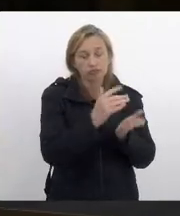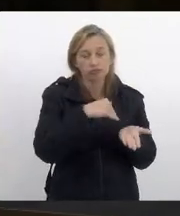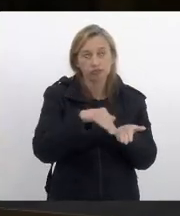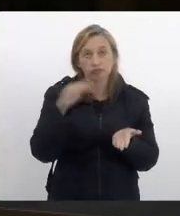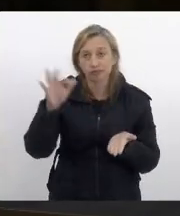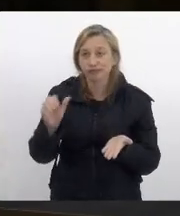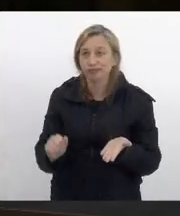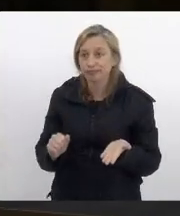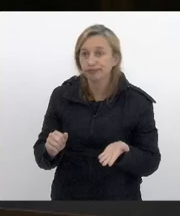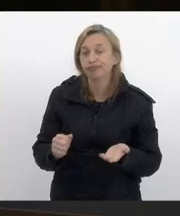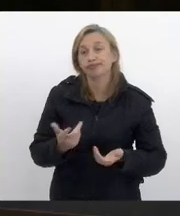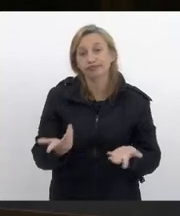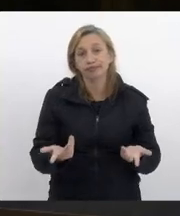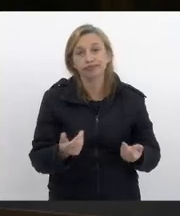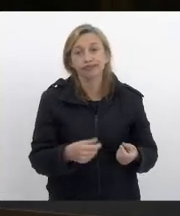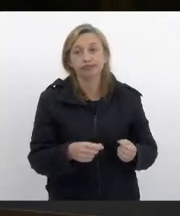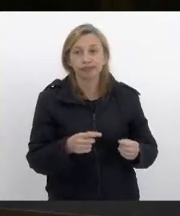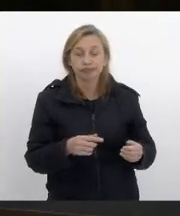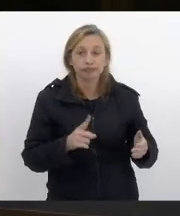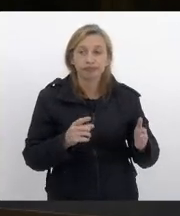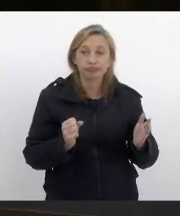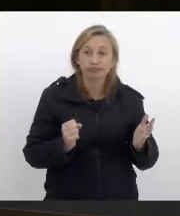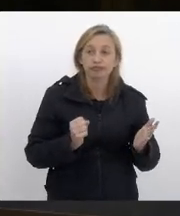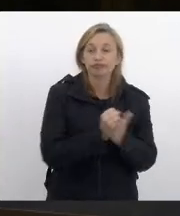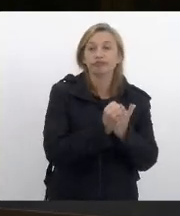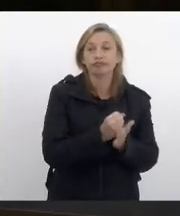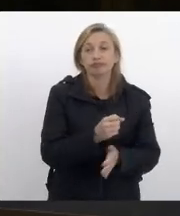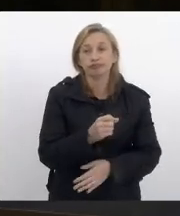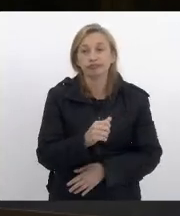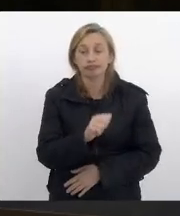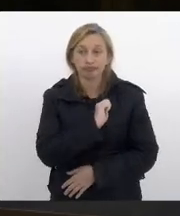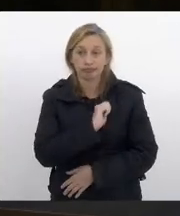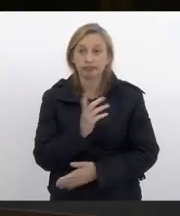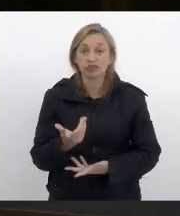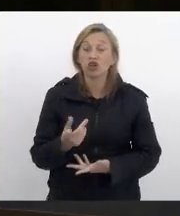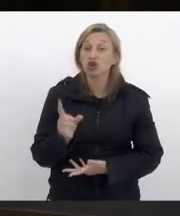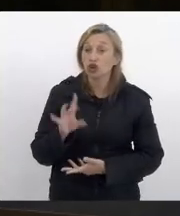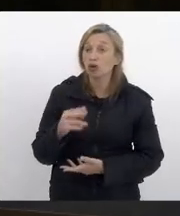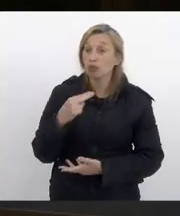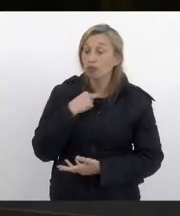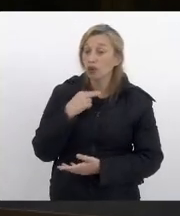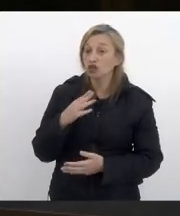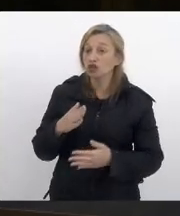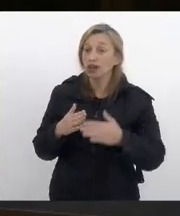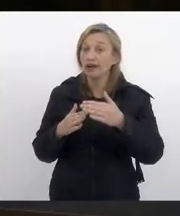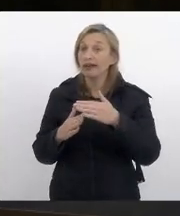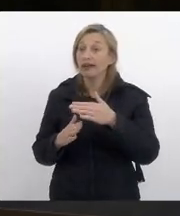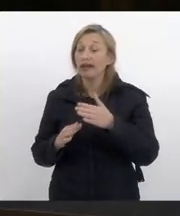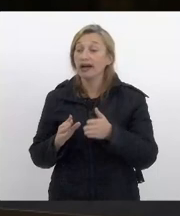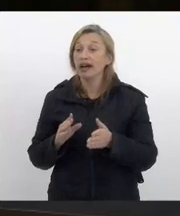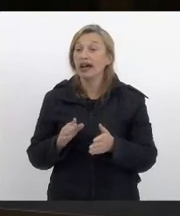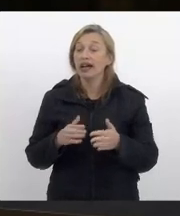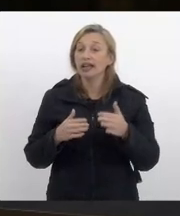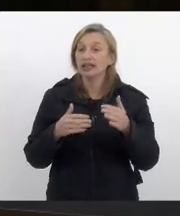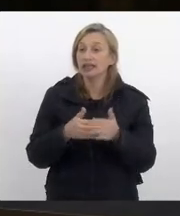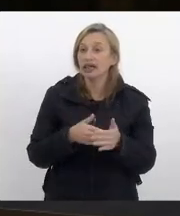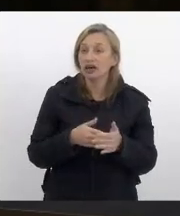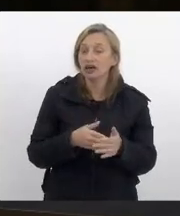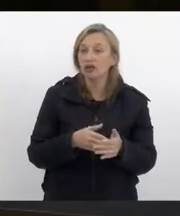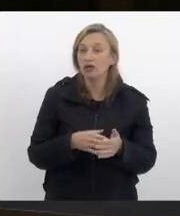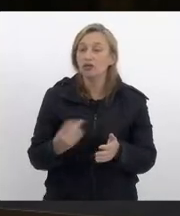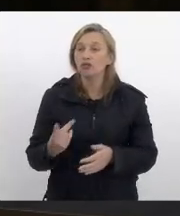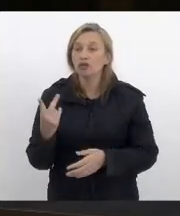impactos ao regime de recuperação fiscal, foi o que foi acontecer. Não, vocês só podem chegar até tanto. E aí foi feito